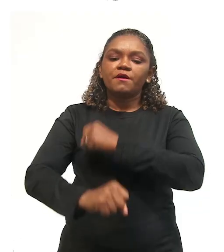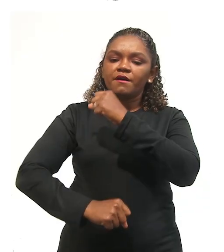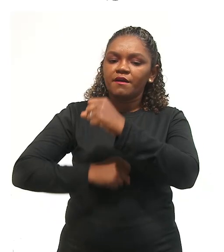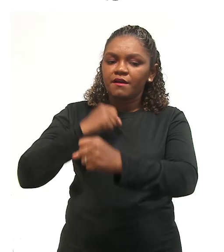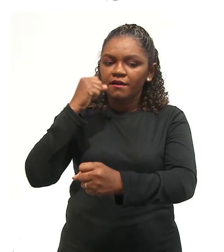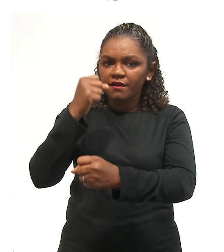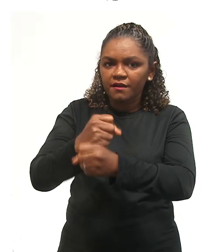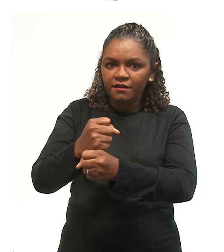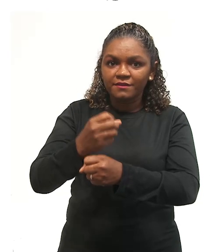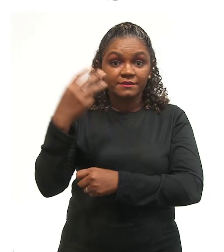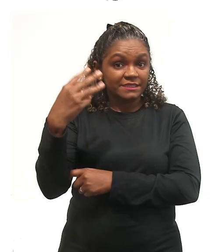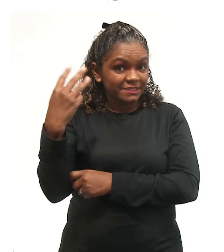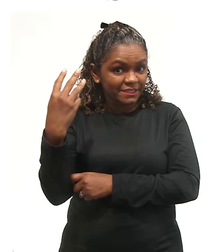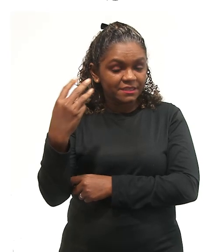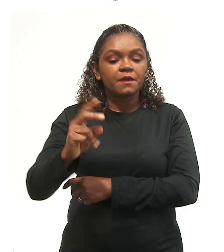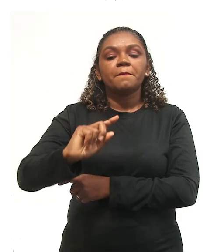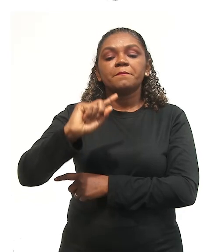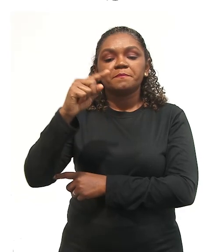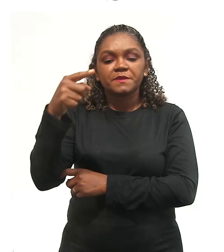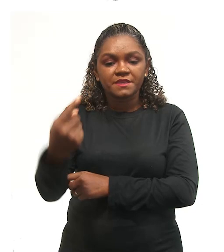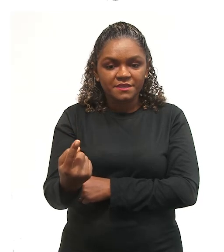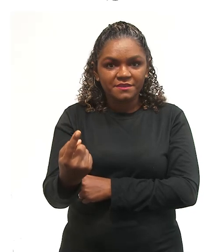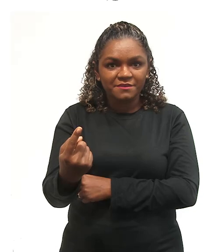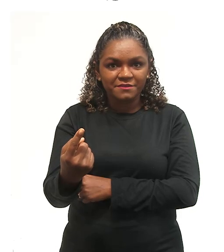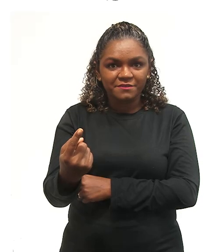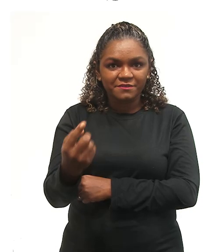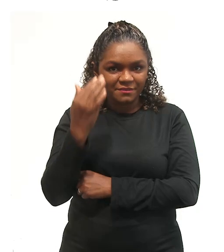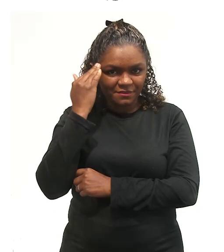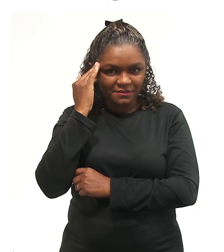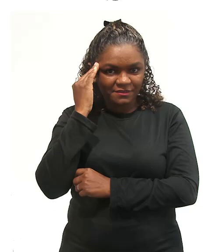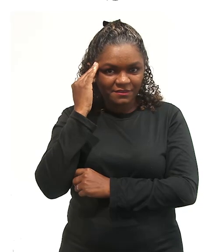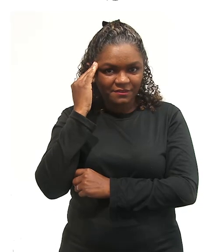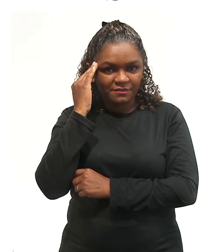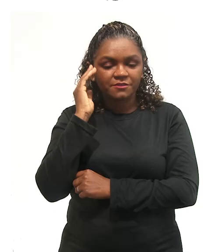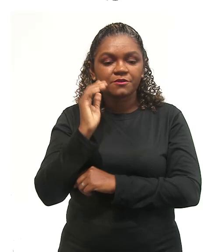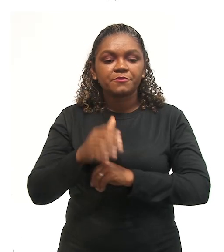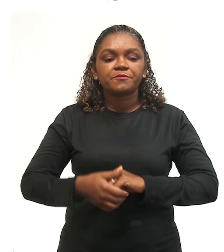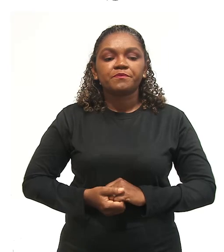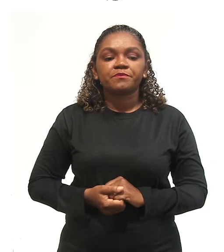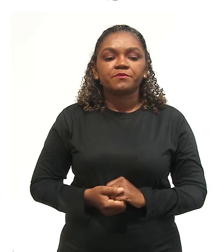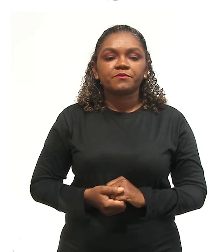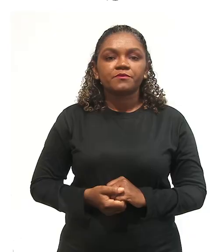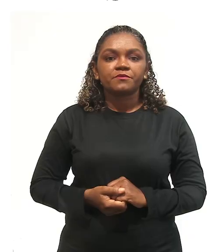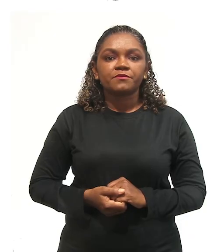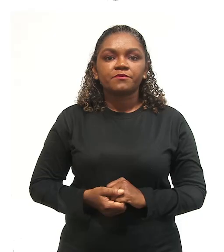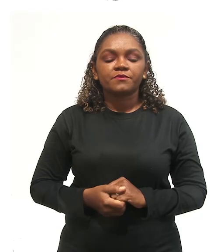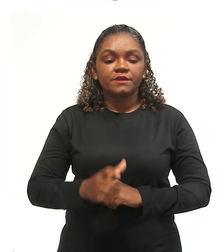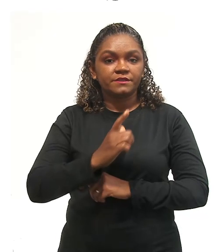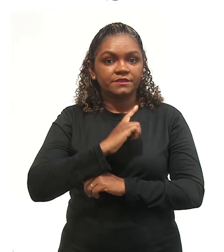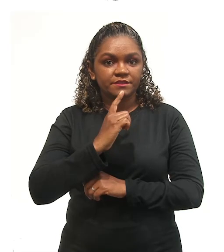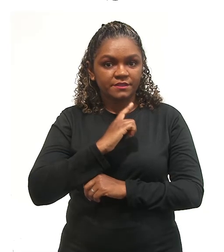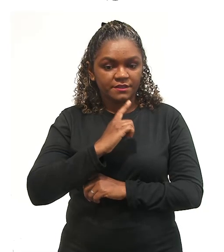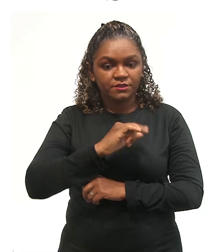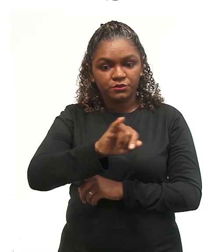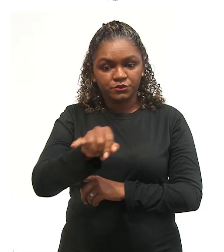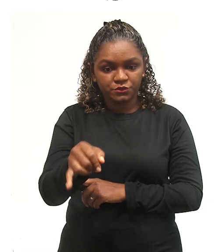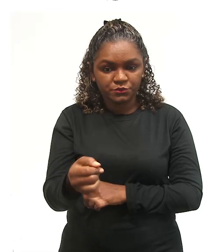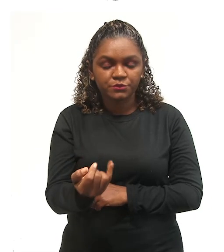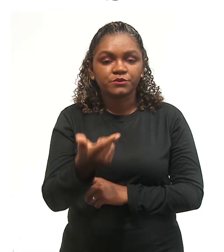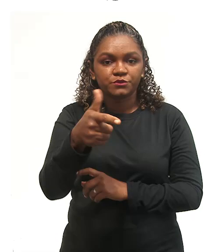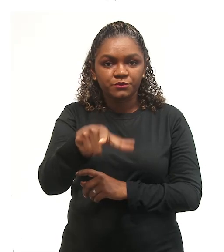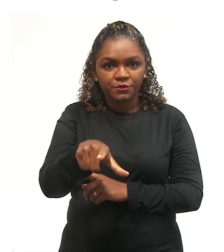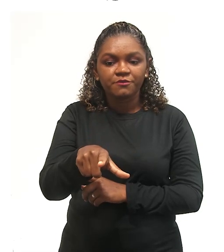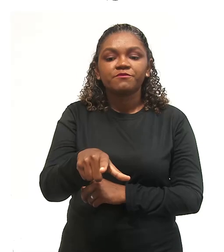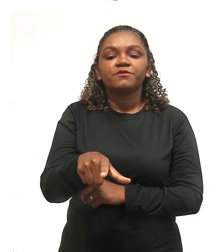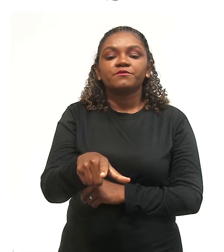igual a 1.000. No terceiro ano, nós temos, aqui no terceiro ano, nós temos